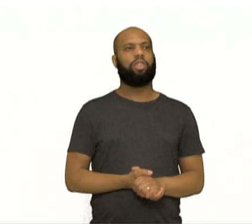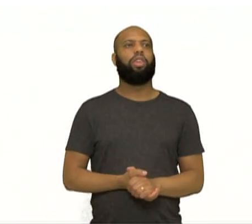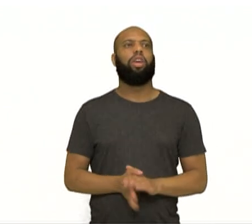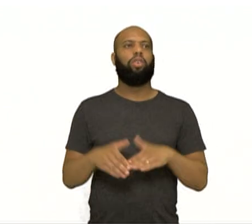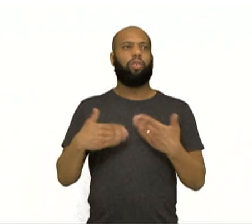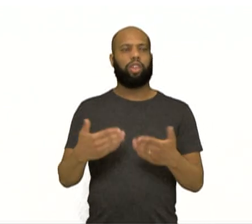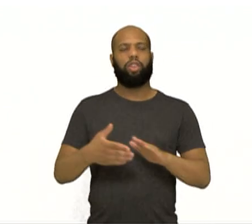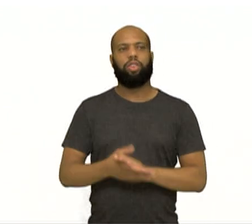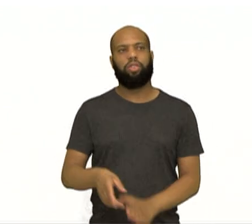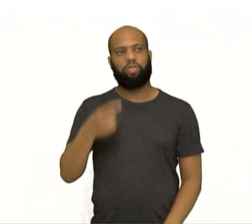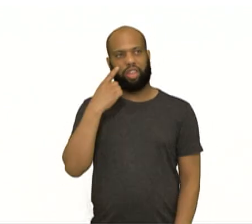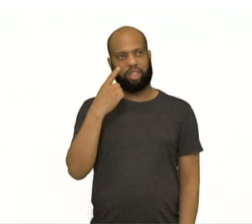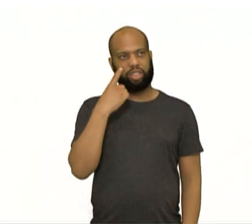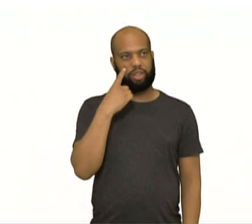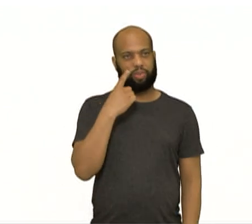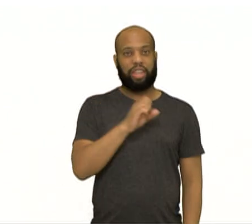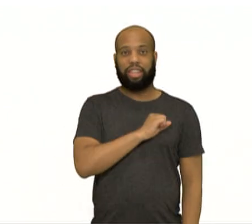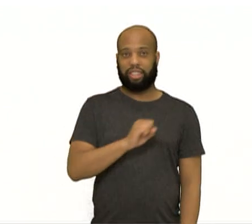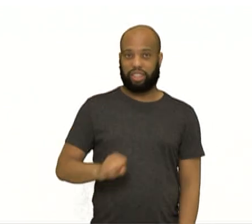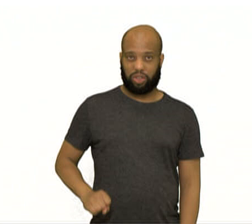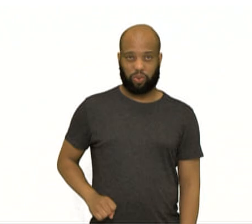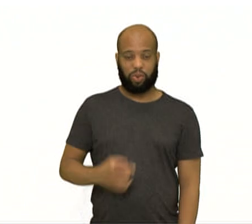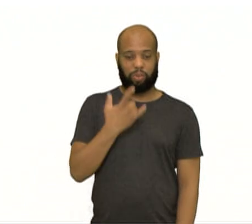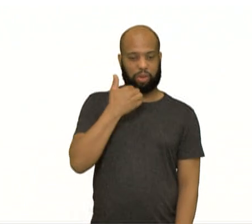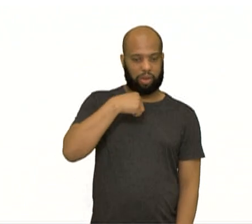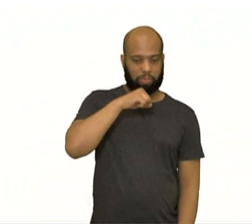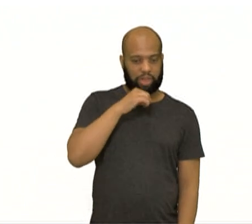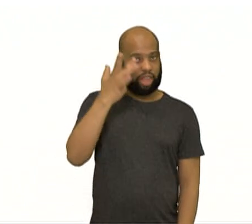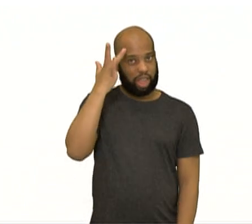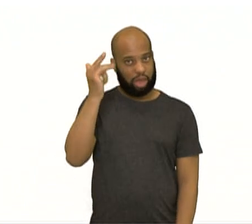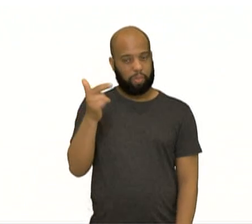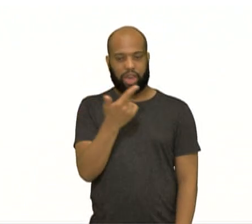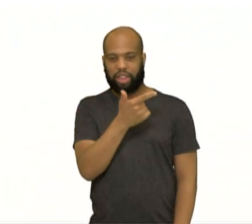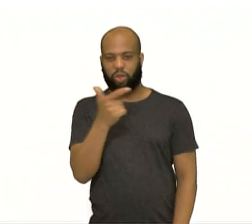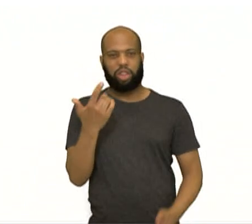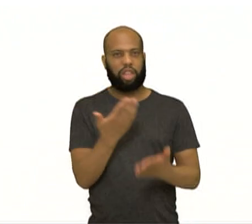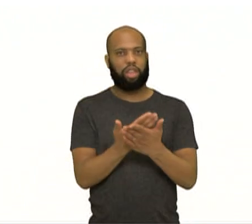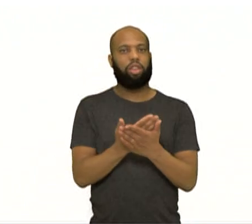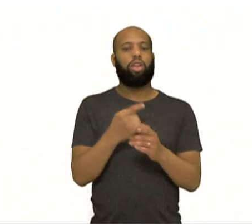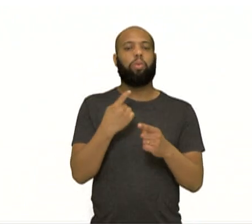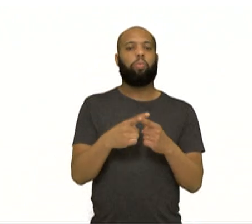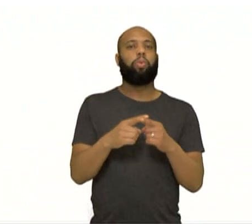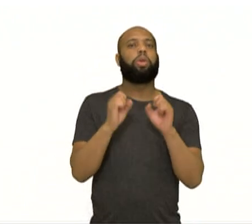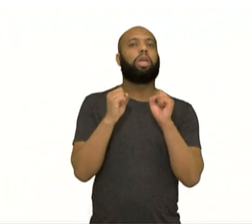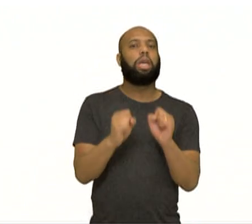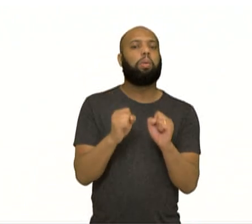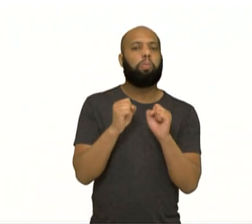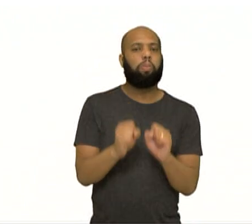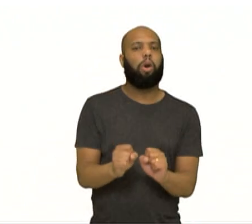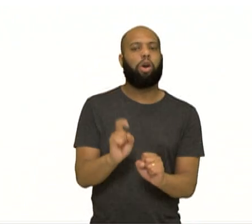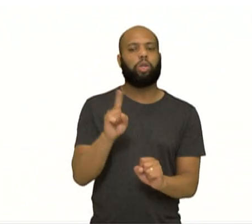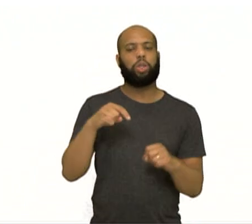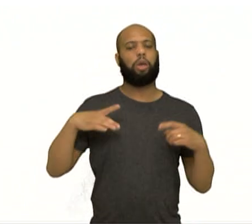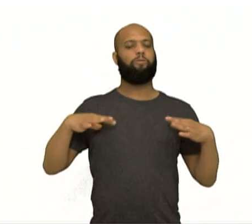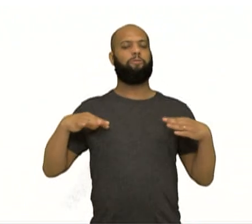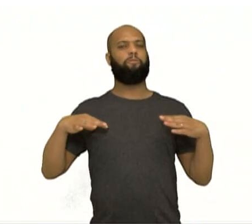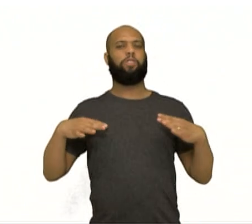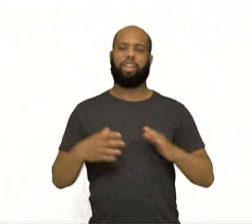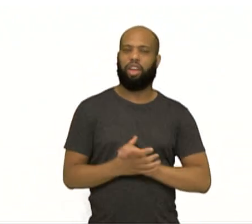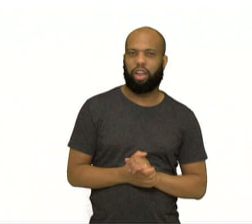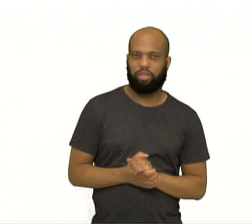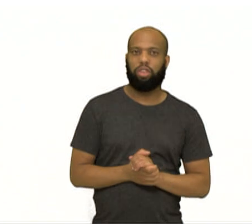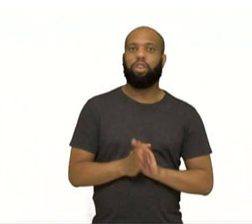Senhores pais, amanhã não vai ter aula, porque pode ser feriado. A escola não vai fazer isso.